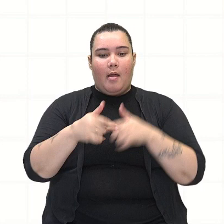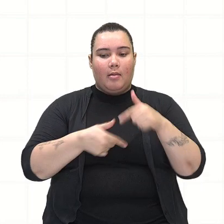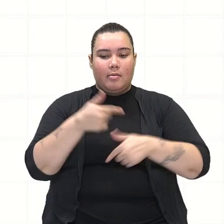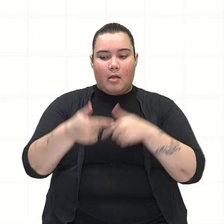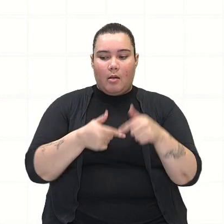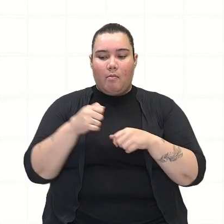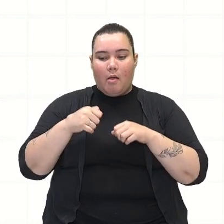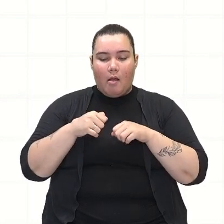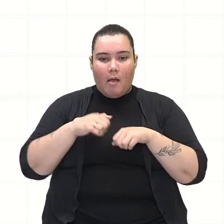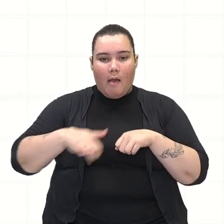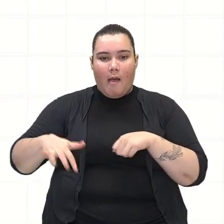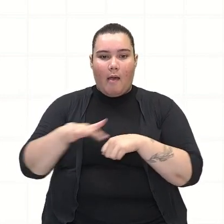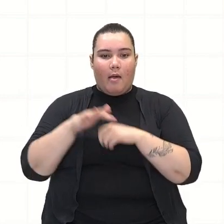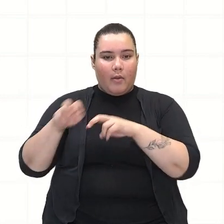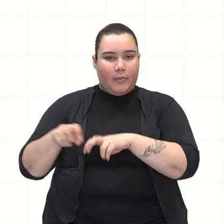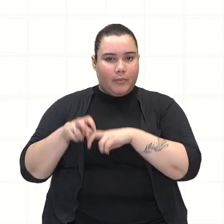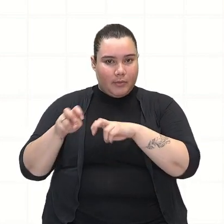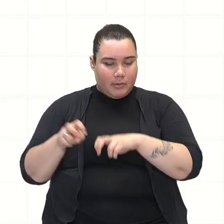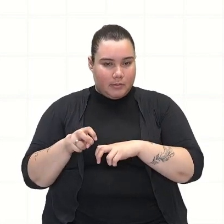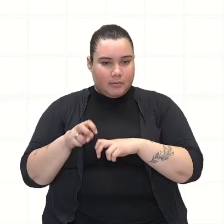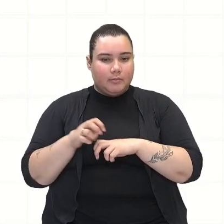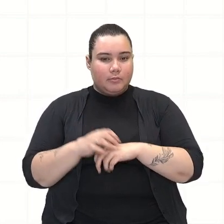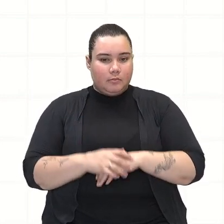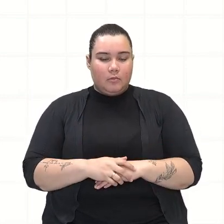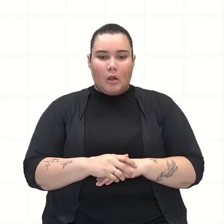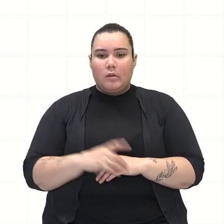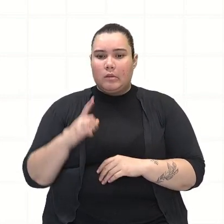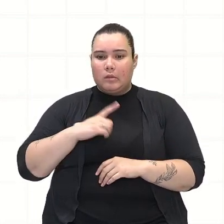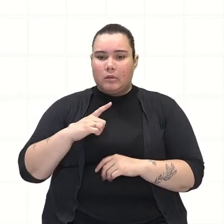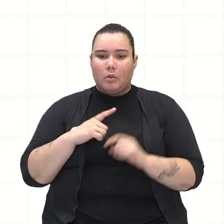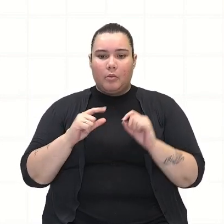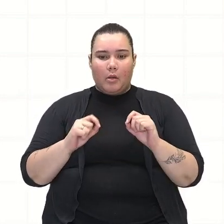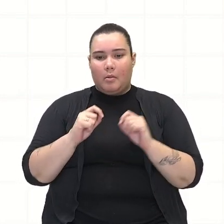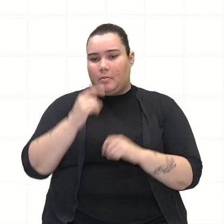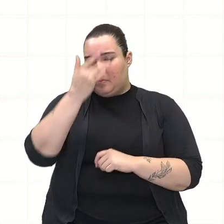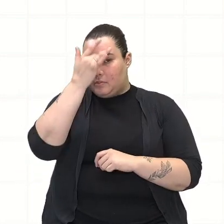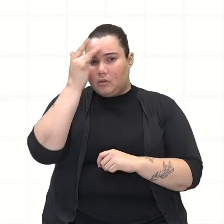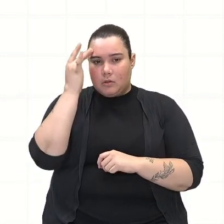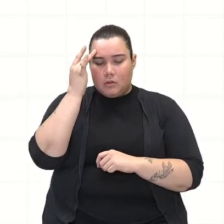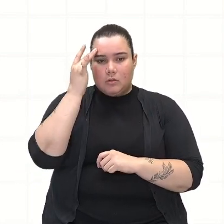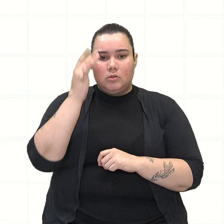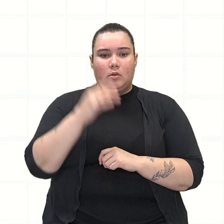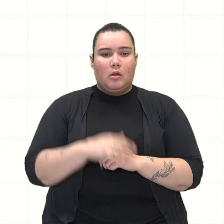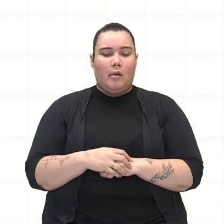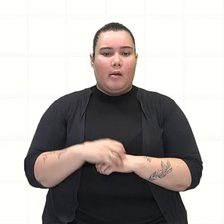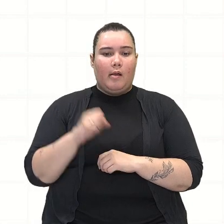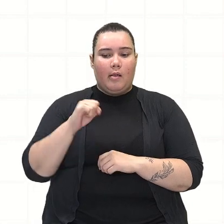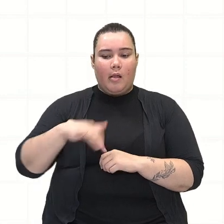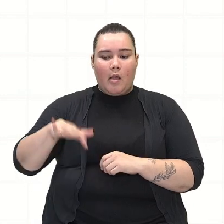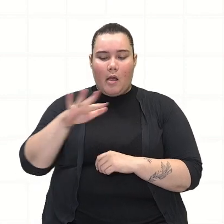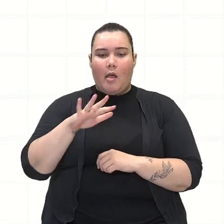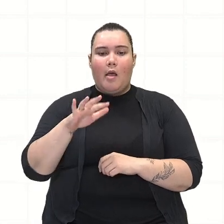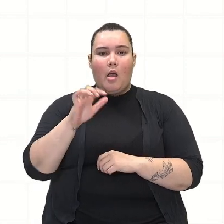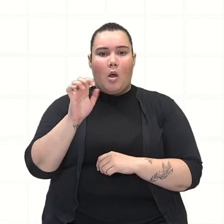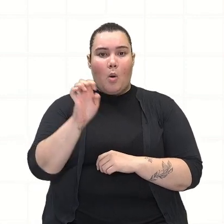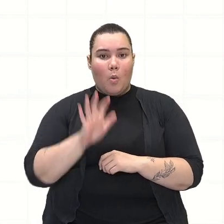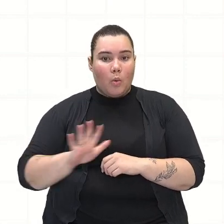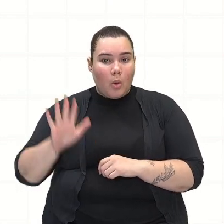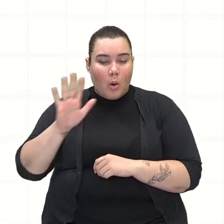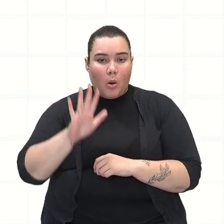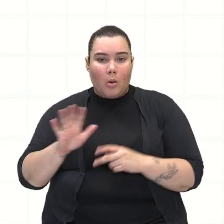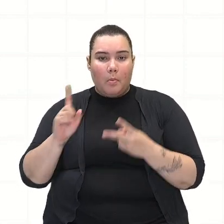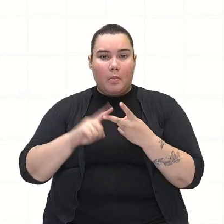um sistema global que vai contar como agentes pessoas ali, o continente europeu, o continente africano